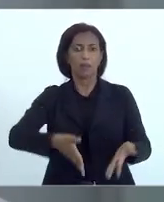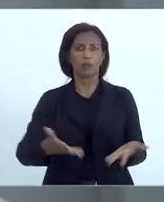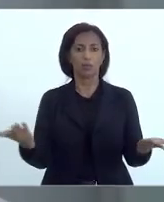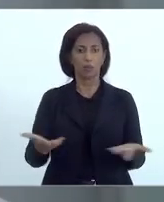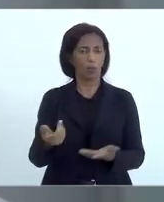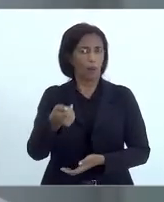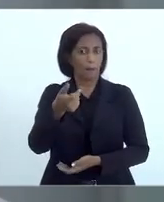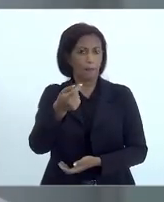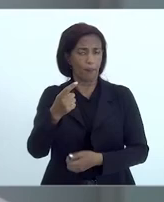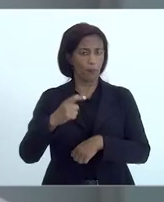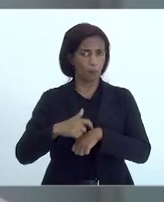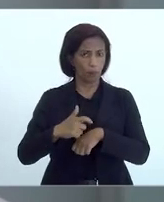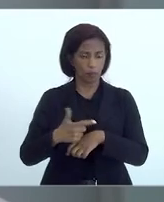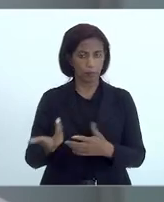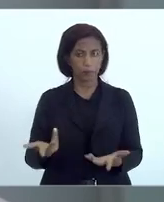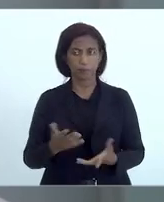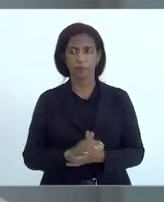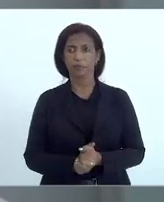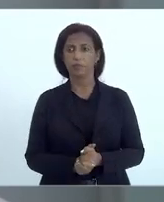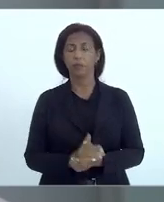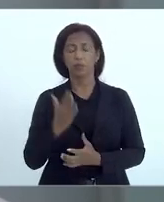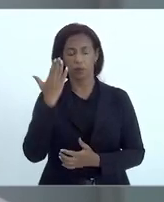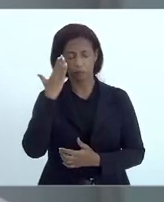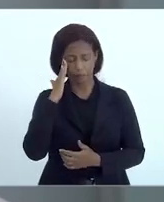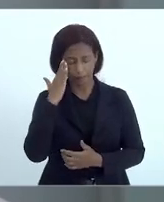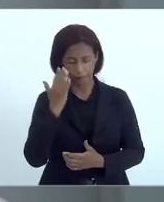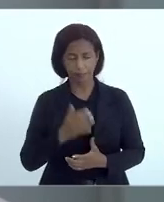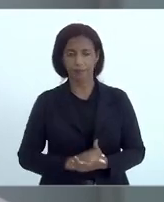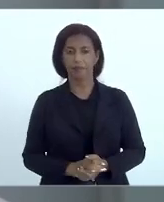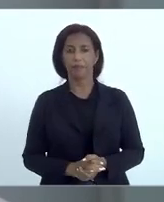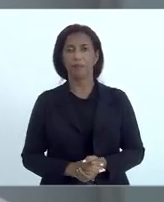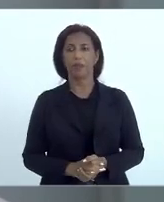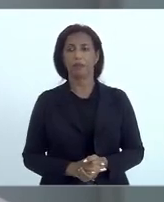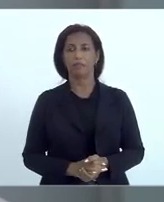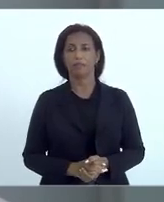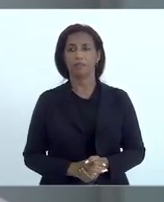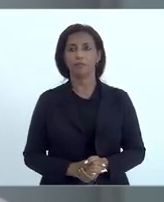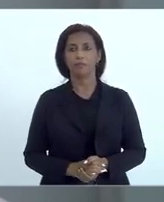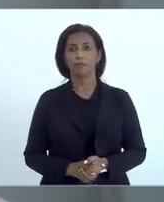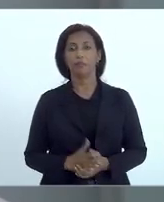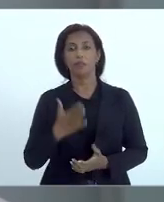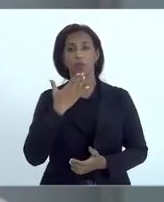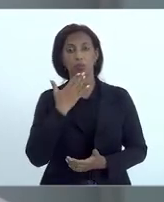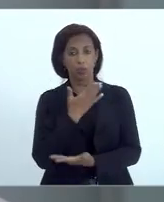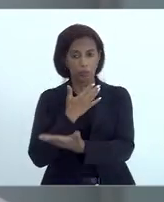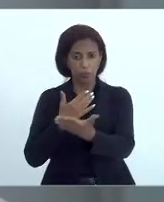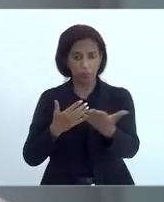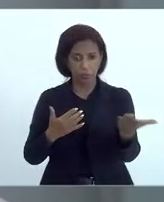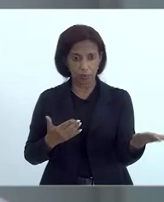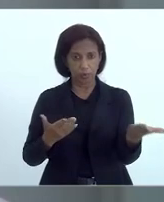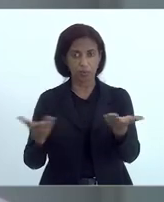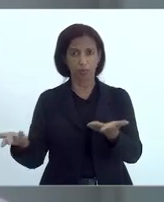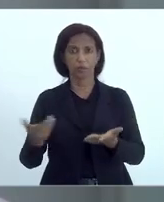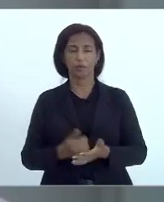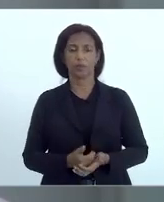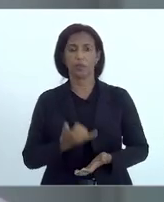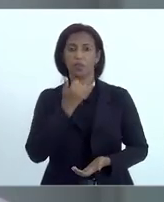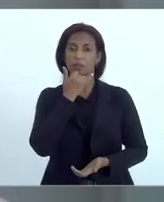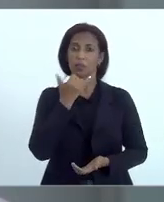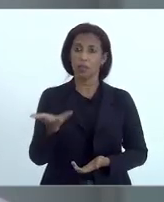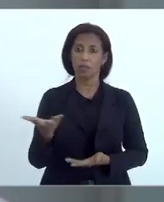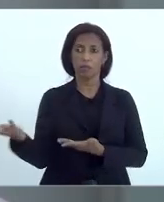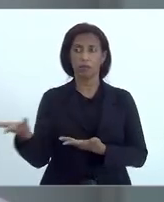não tem tem pouco tempo é muita coisa para fazer eu entendo e eu também só queria pelo menos o senhor estão aqui de repente ir